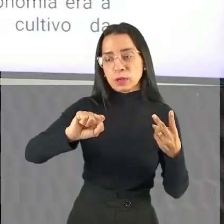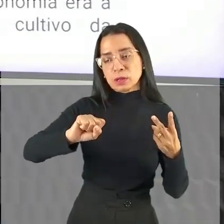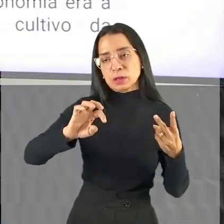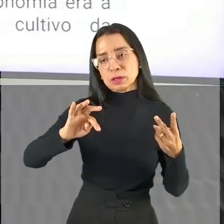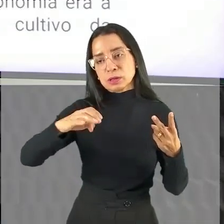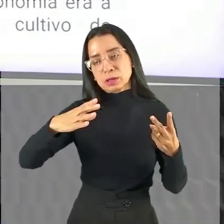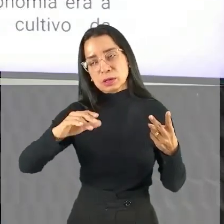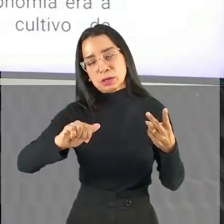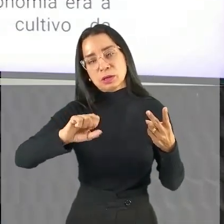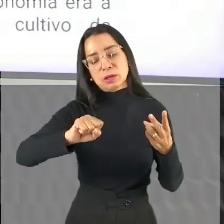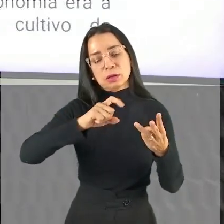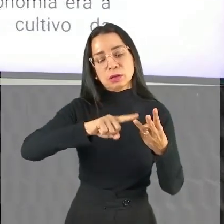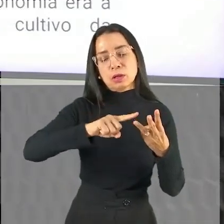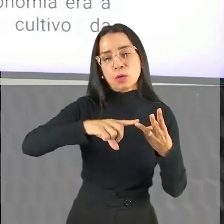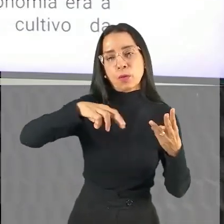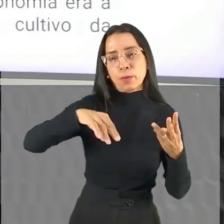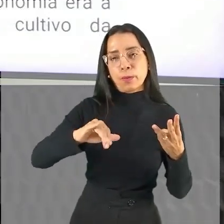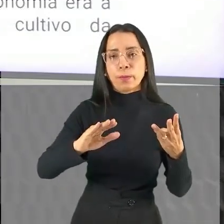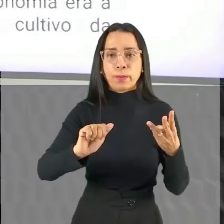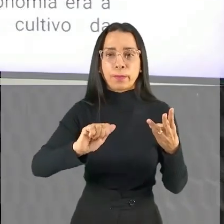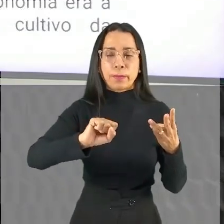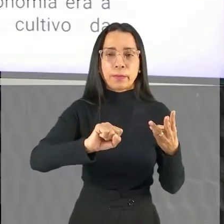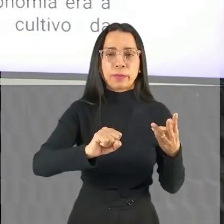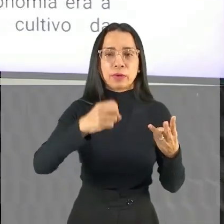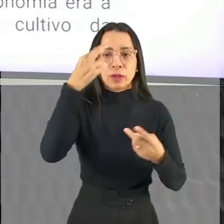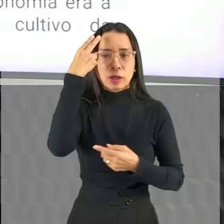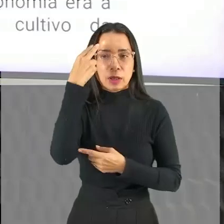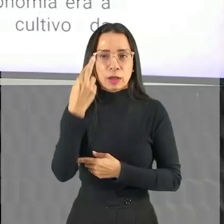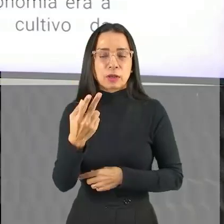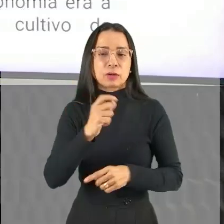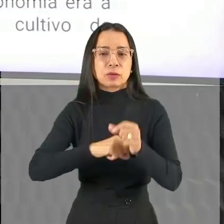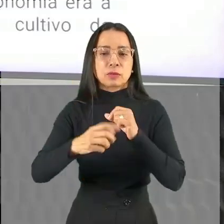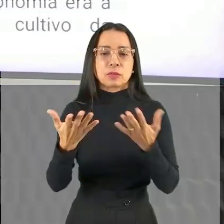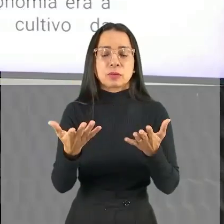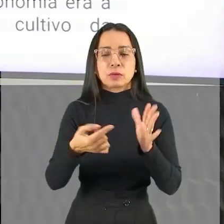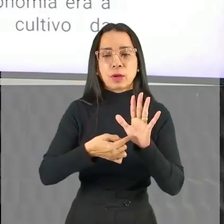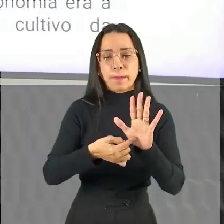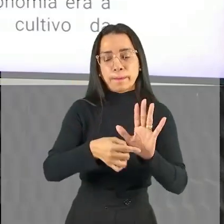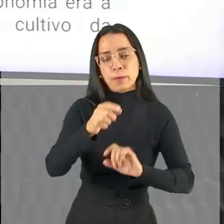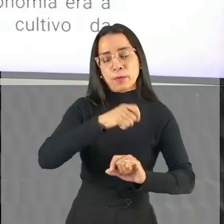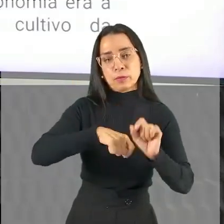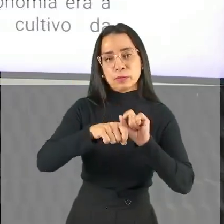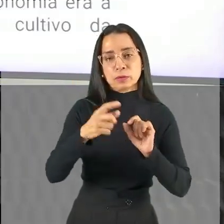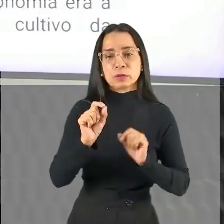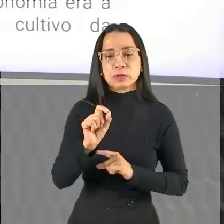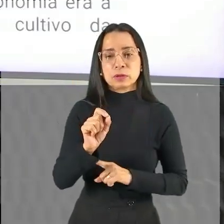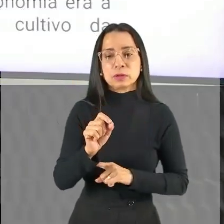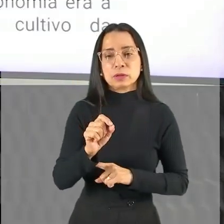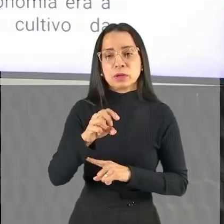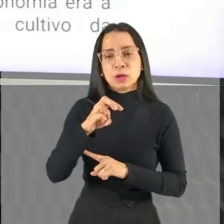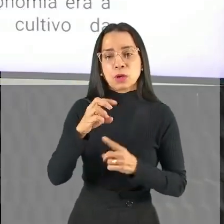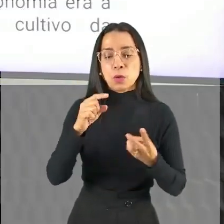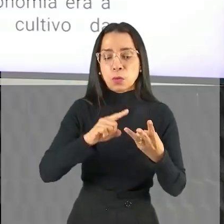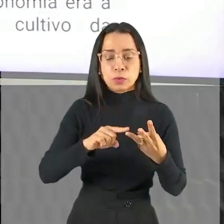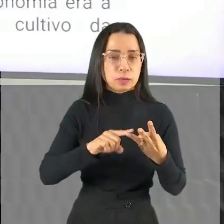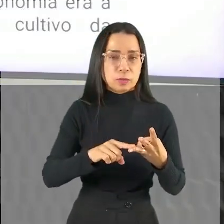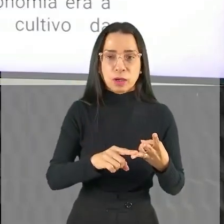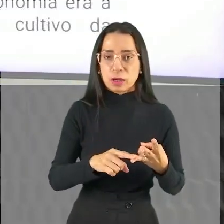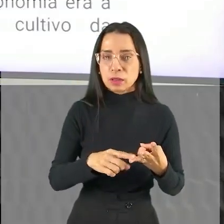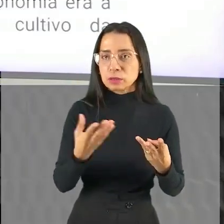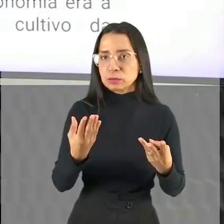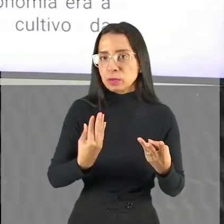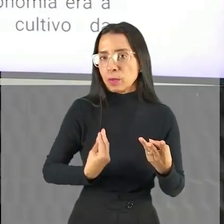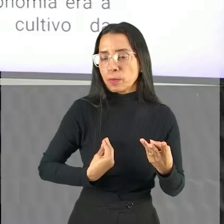e a historiografia mostra isso, né, que os maias, porque lá no século XII eles já não estavam mais tão presentes enquanto